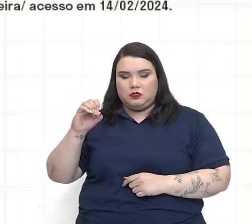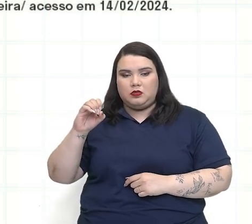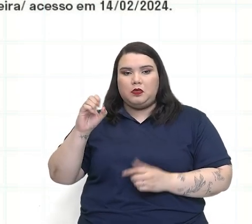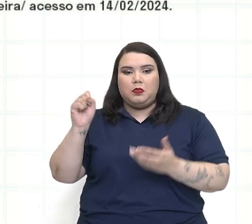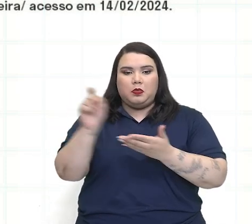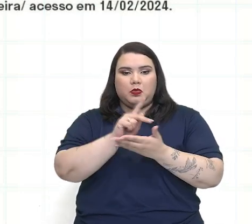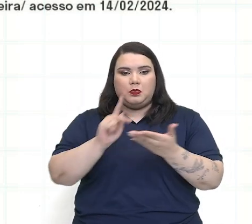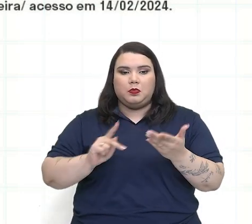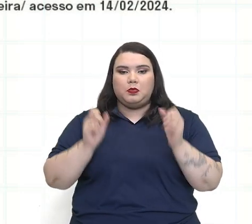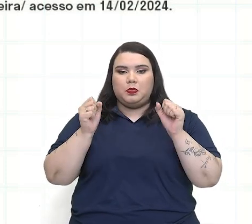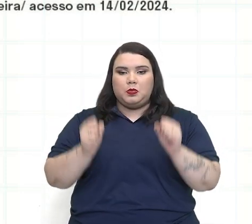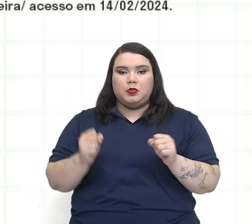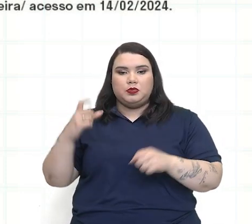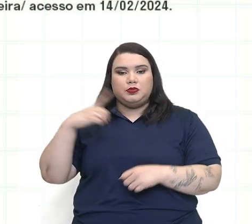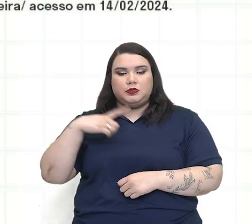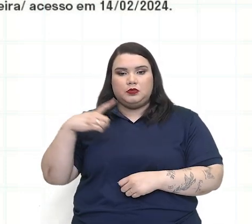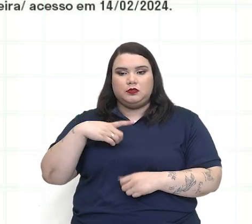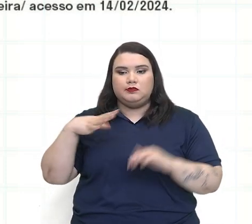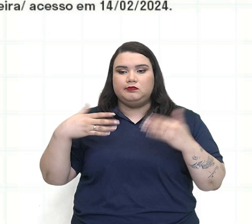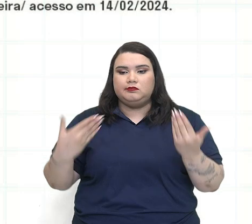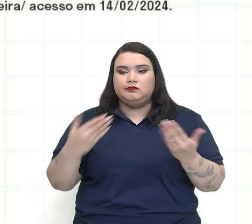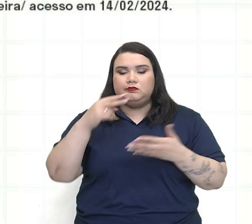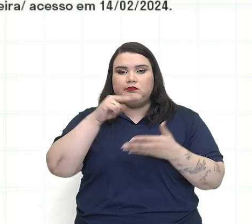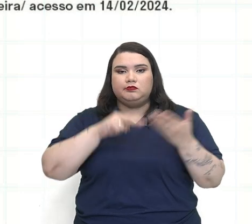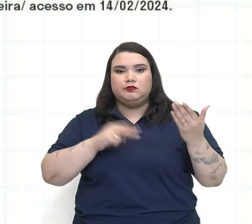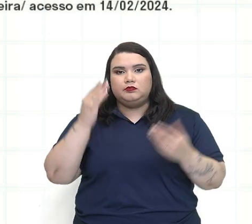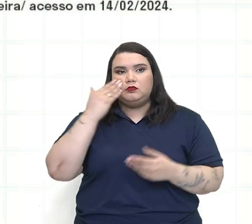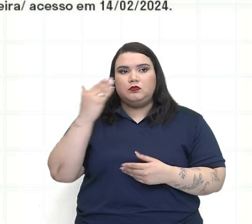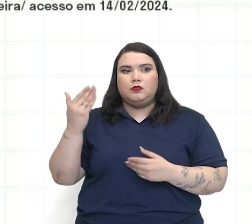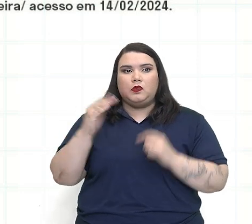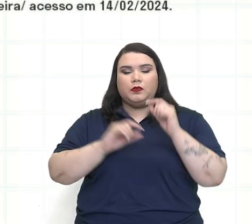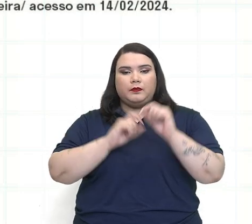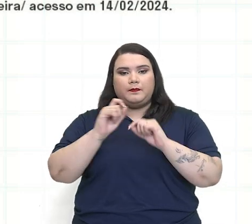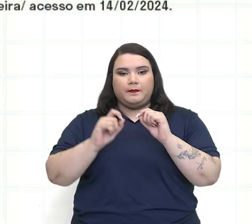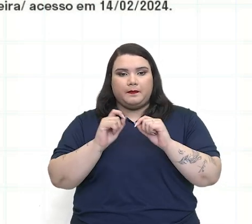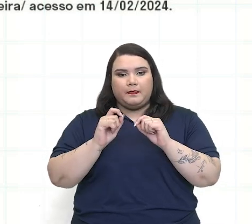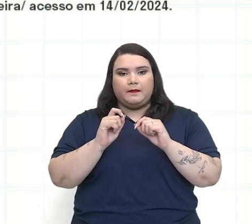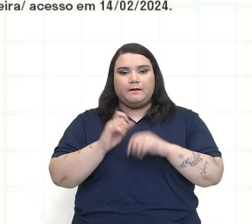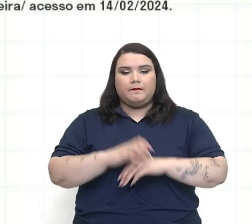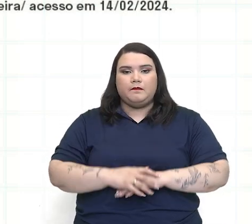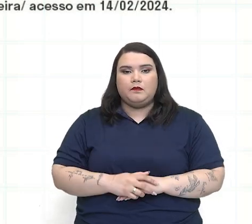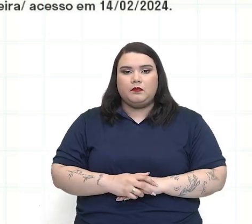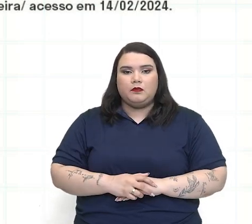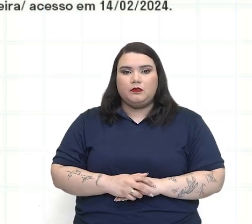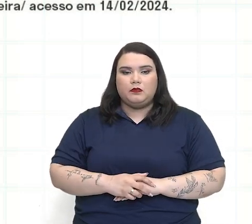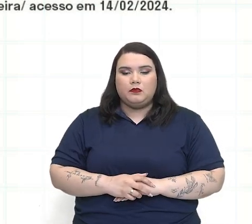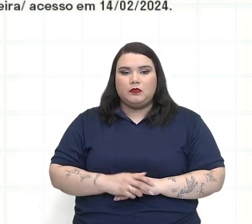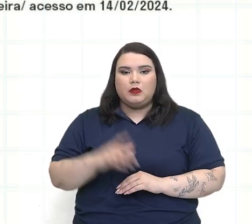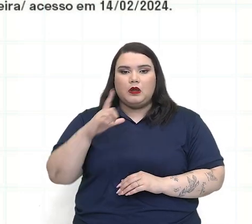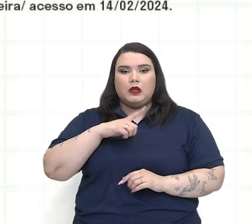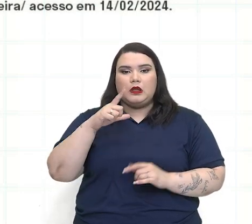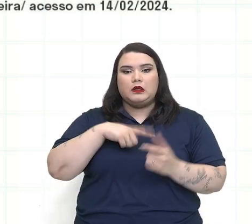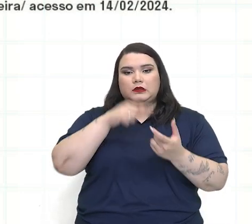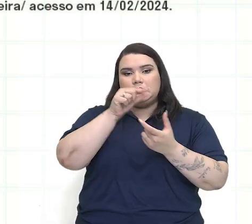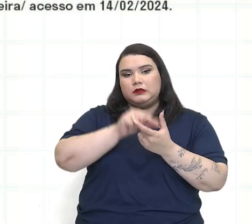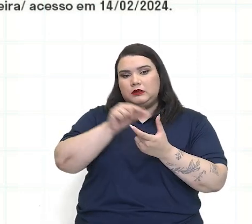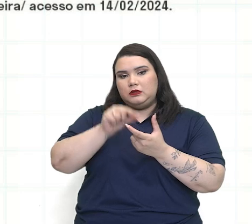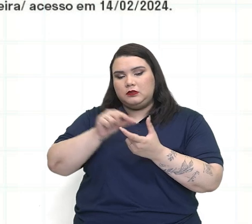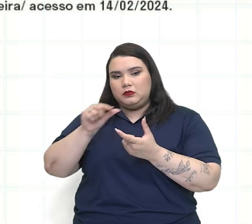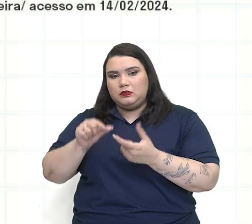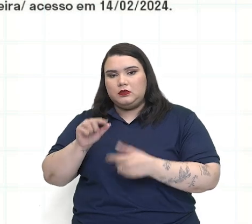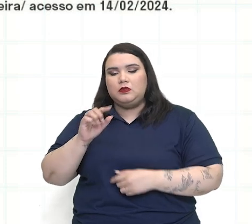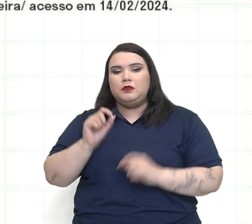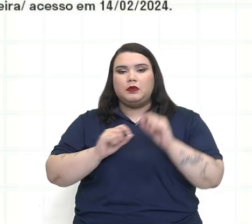poemas também podem ter isso, e a gente pode ver através das sílabas, né? Aqui, olha,